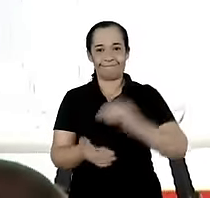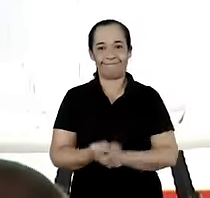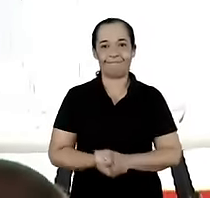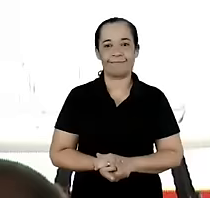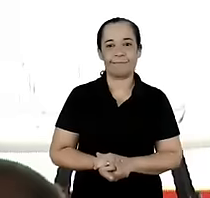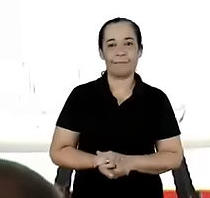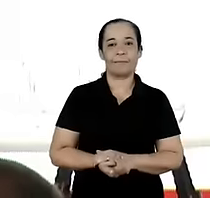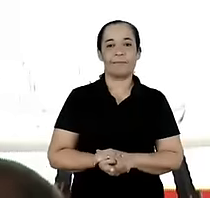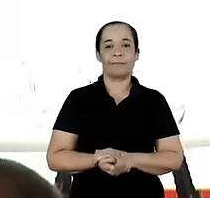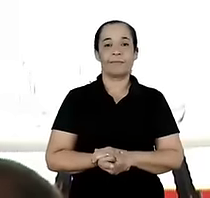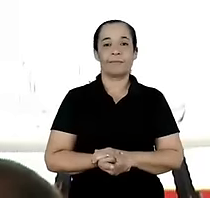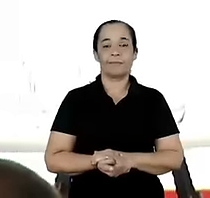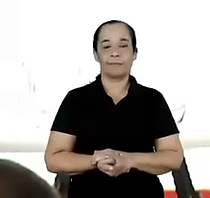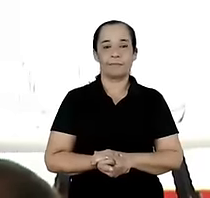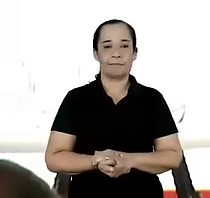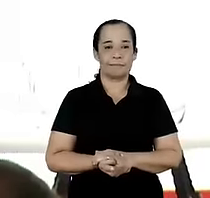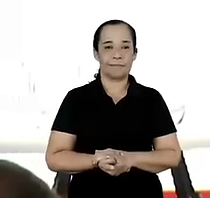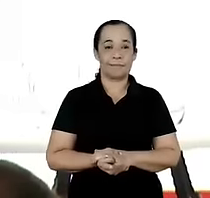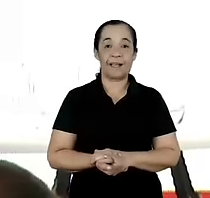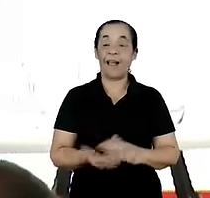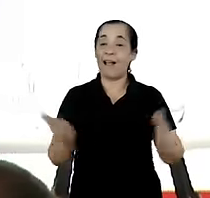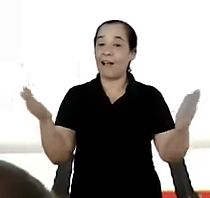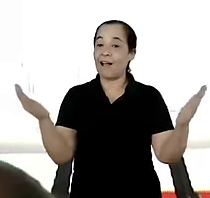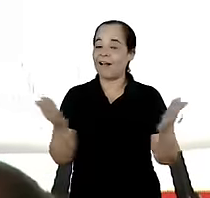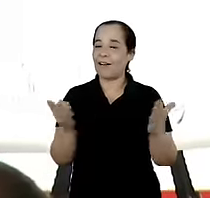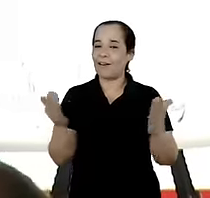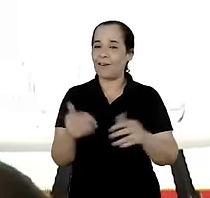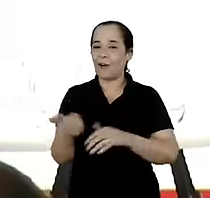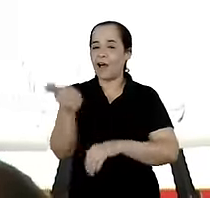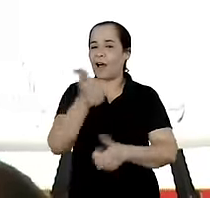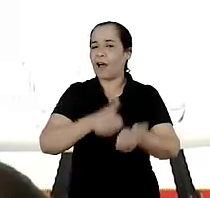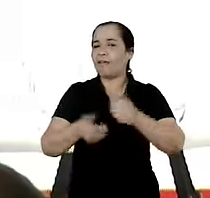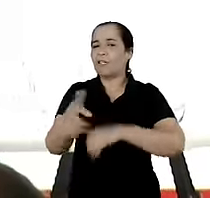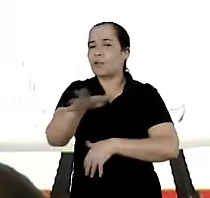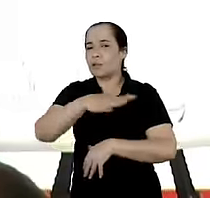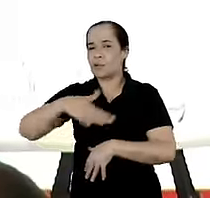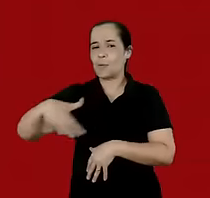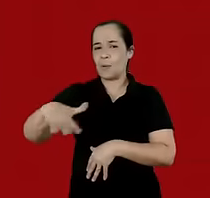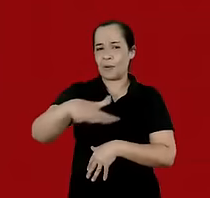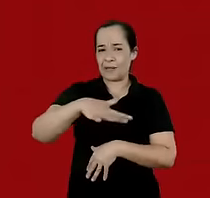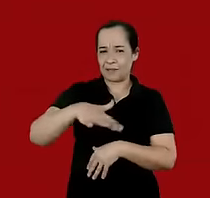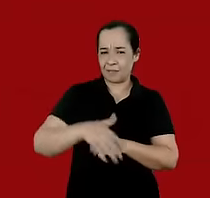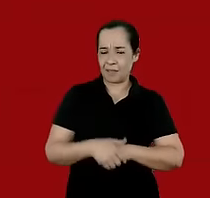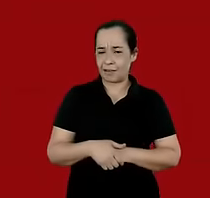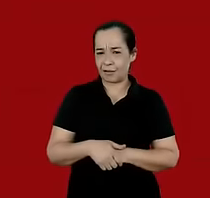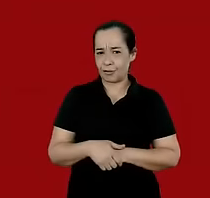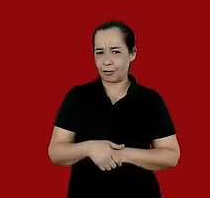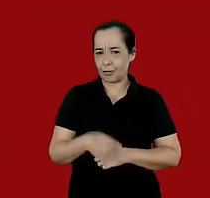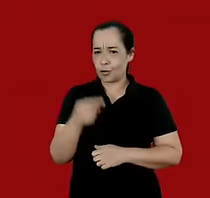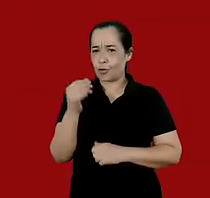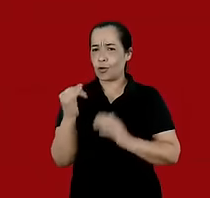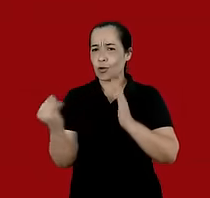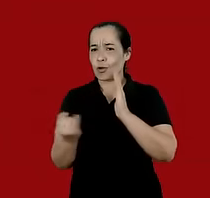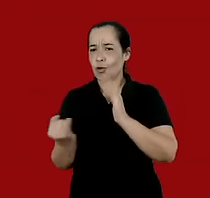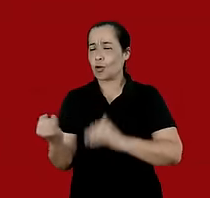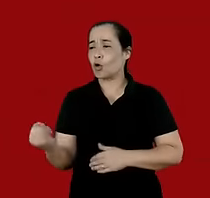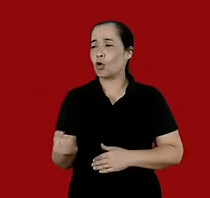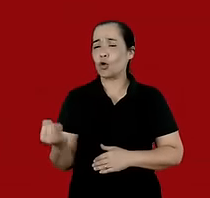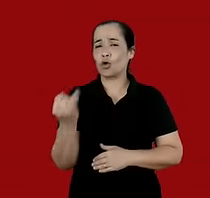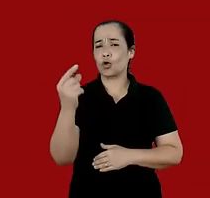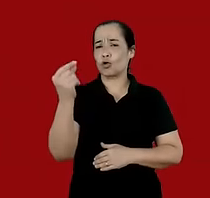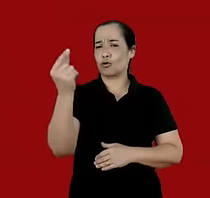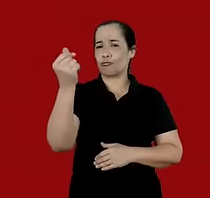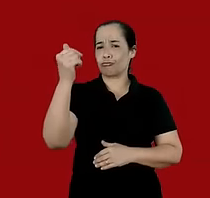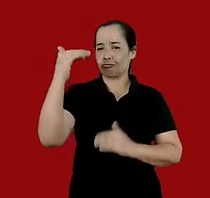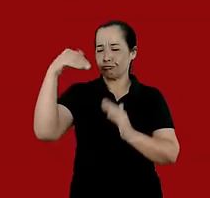aumenta agora voltando paraa análise dos ambientes onde a gente teve qu de taxa de juros e a gente viu lá rentabilidade de 150